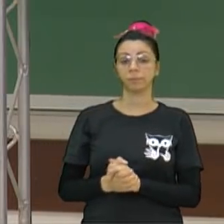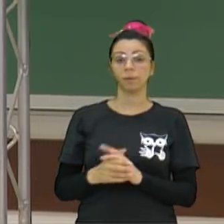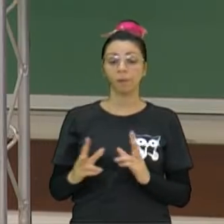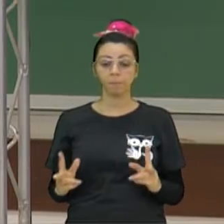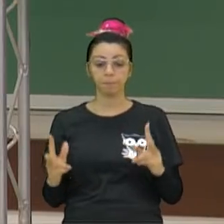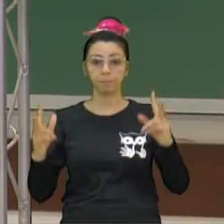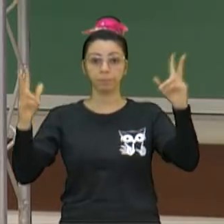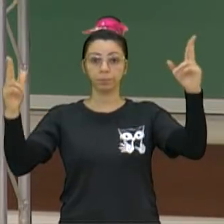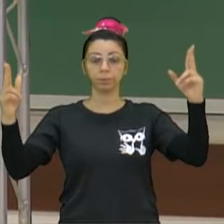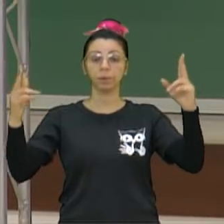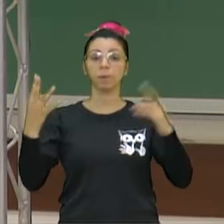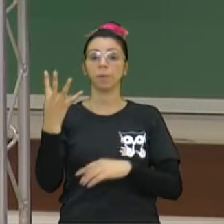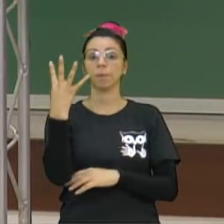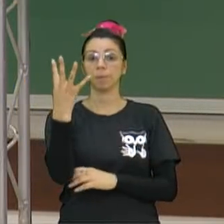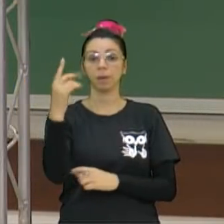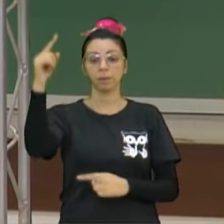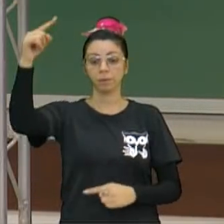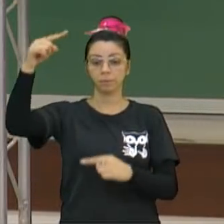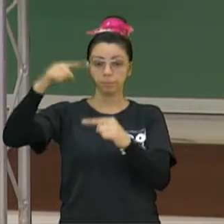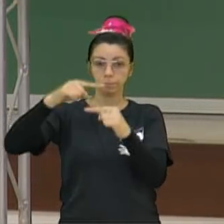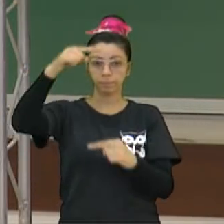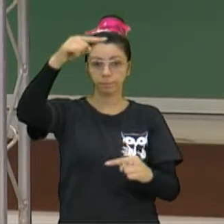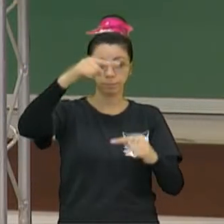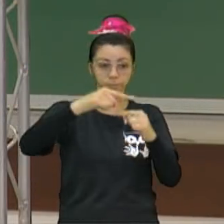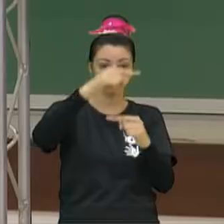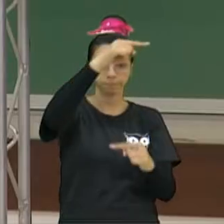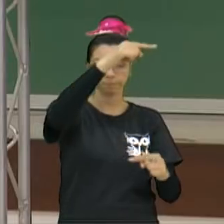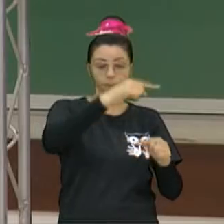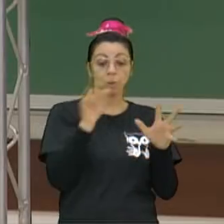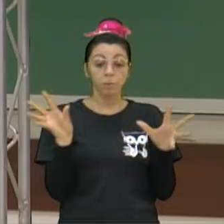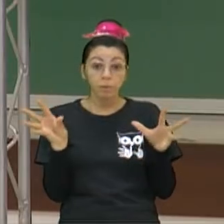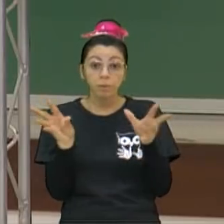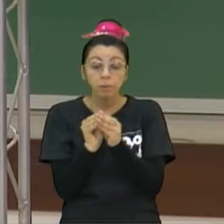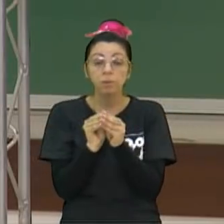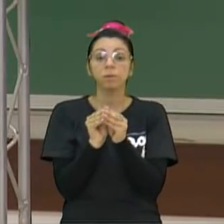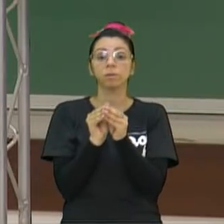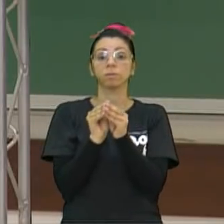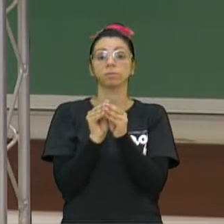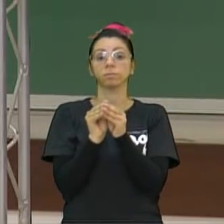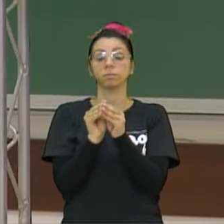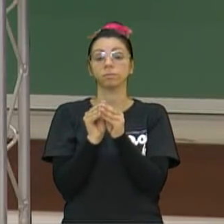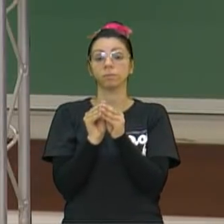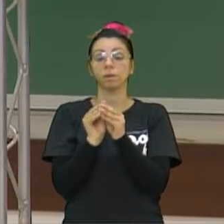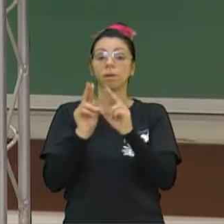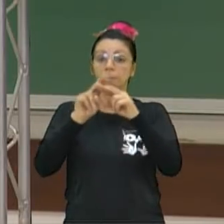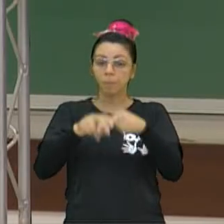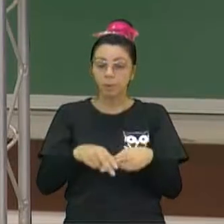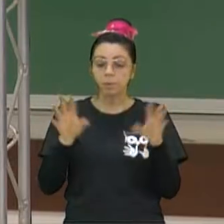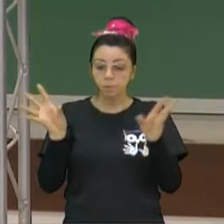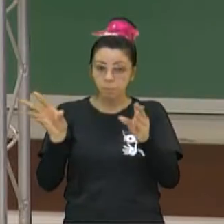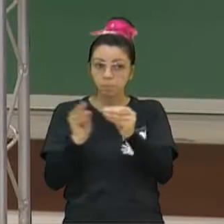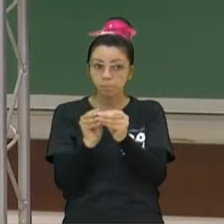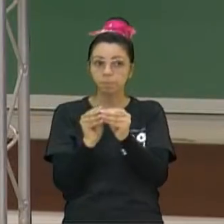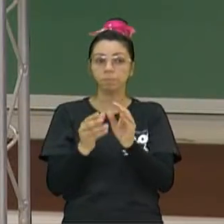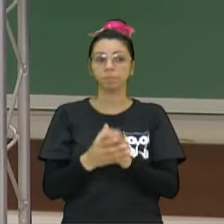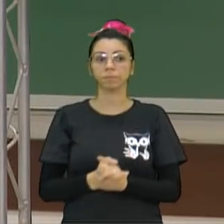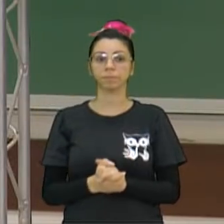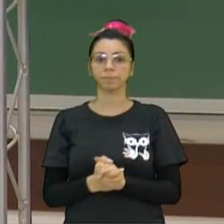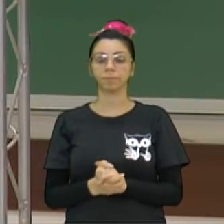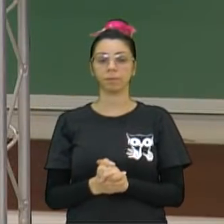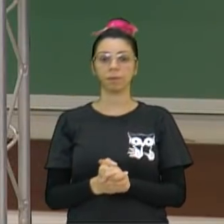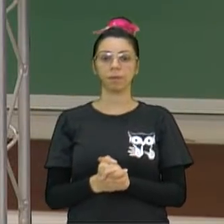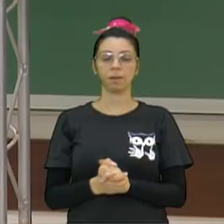4 micronarrativas sintetizadas, né? São resumidas, é feita uma síntese, por isso que são sintetizadas,